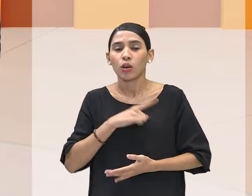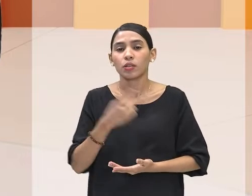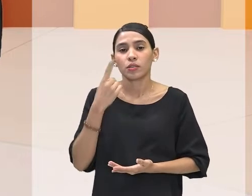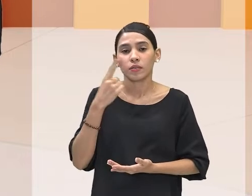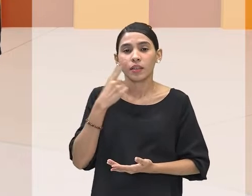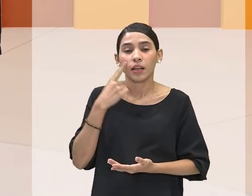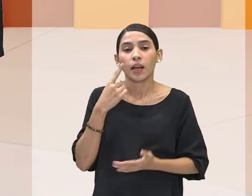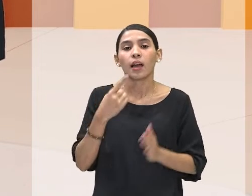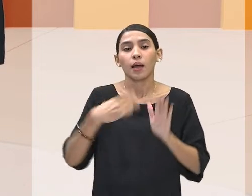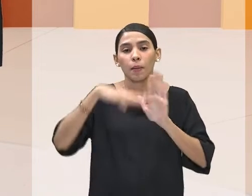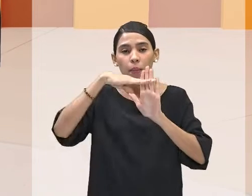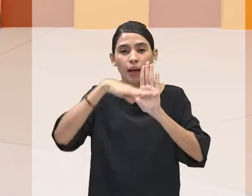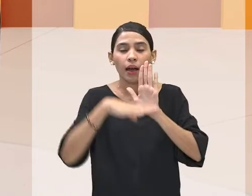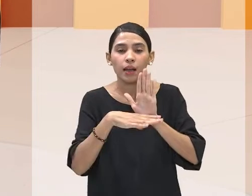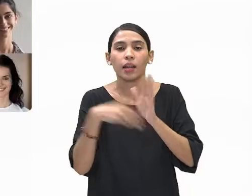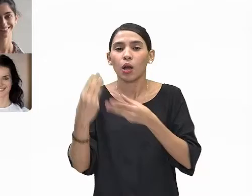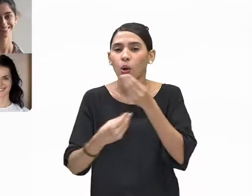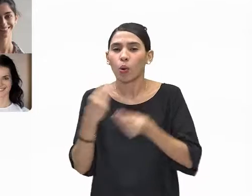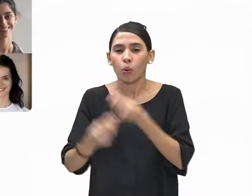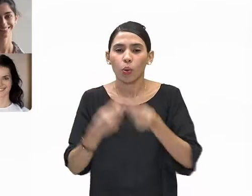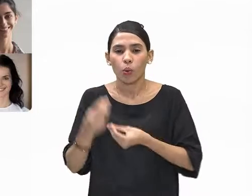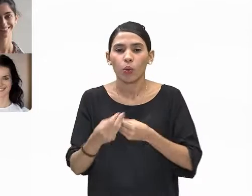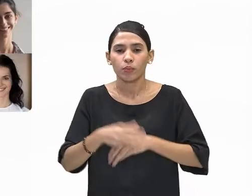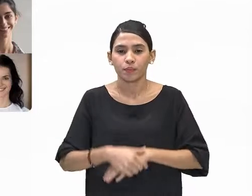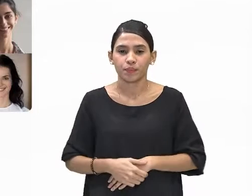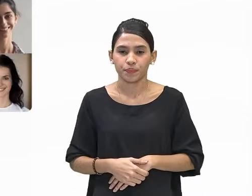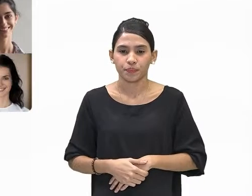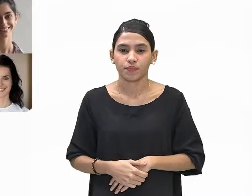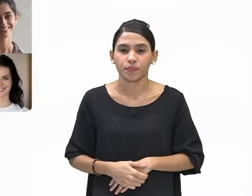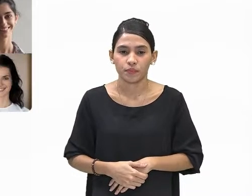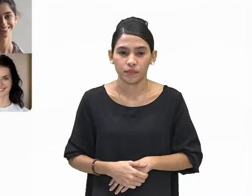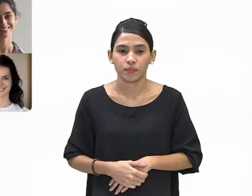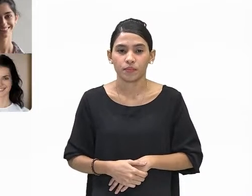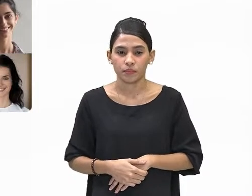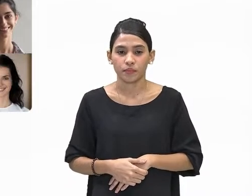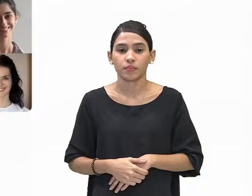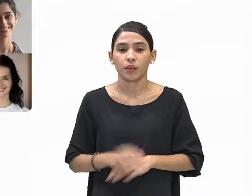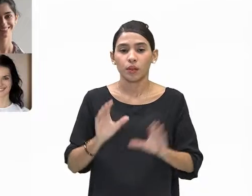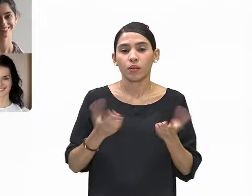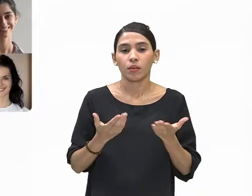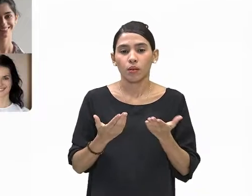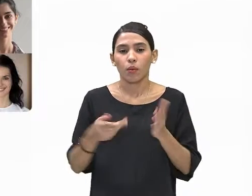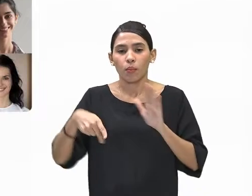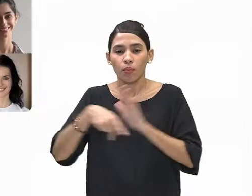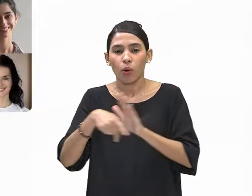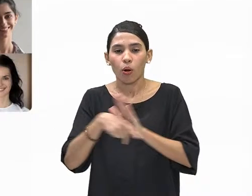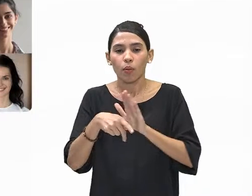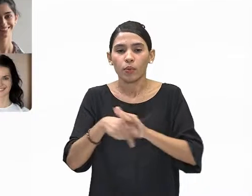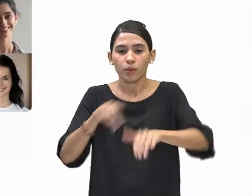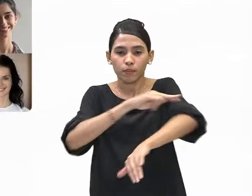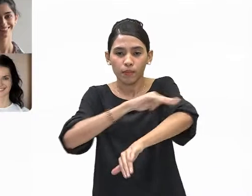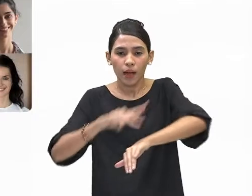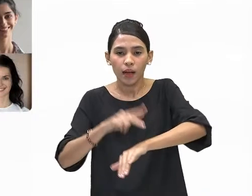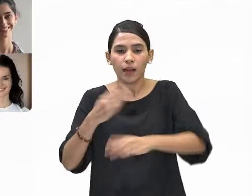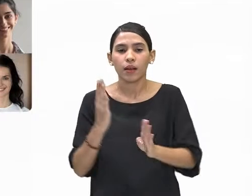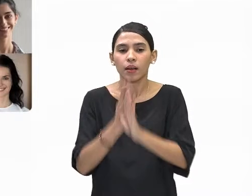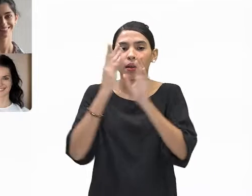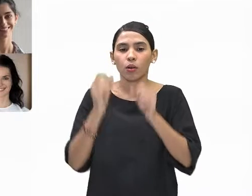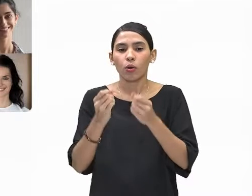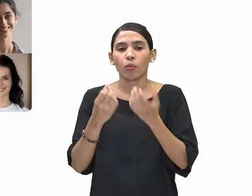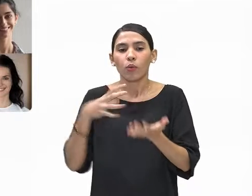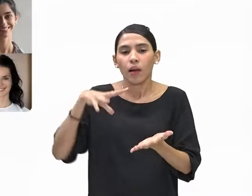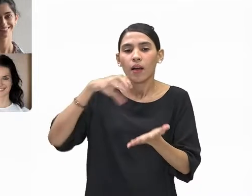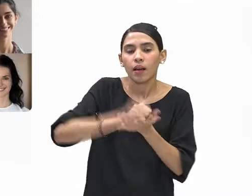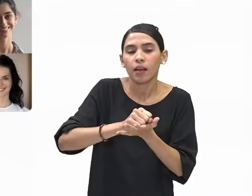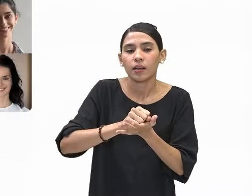classificação do IBGE quanto essa identificação étnico-racial. Então, a composição étnico-racial, ela é verificada pela